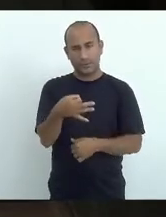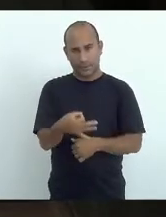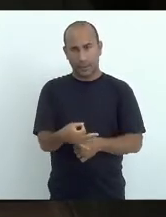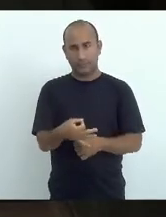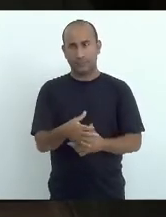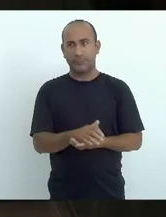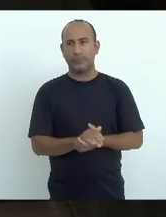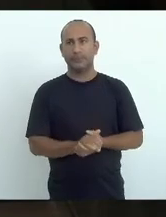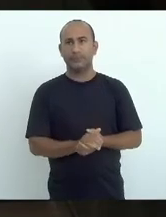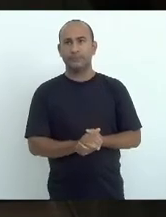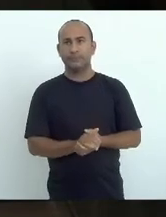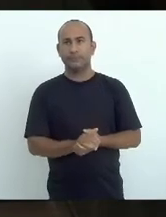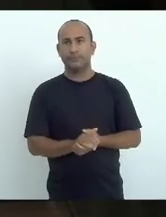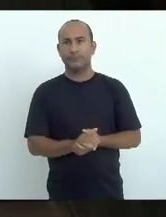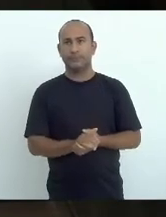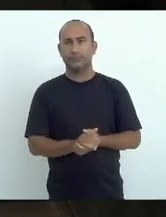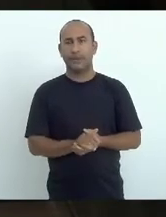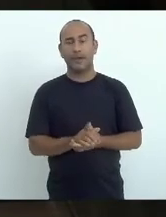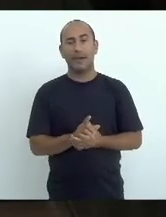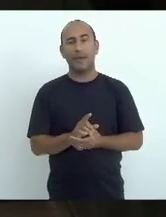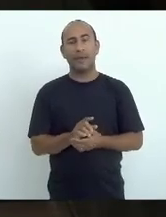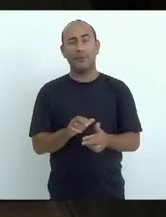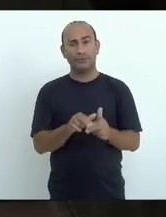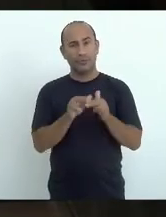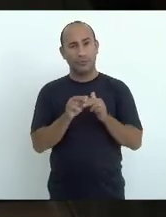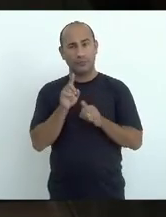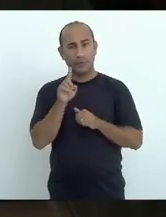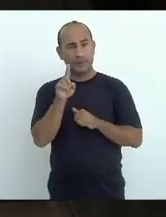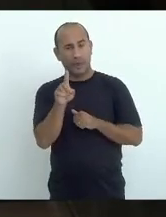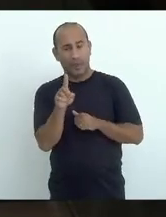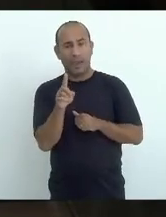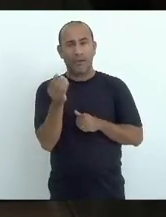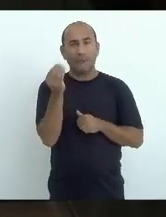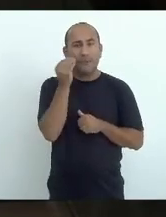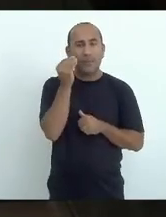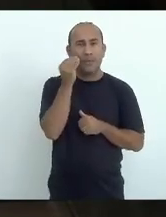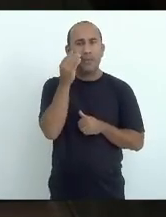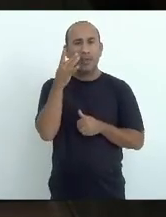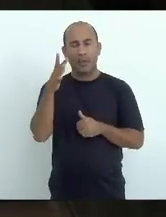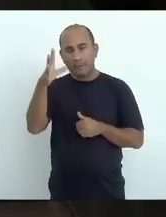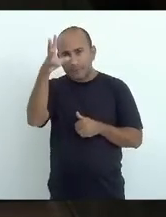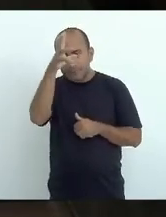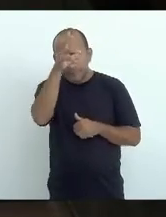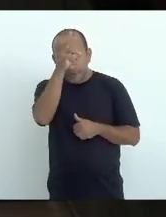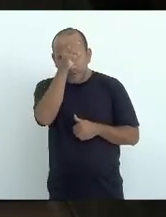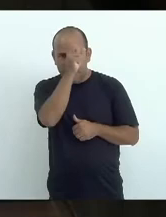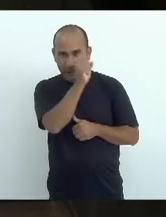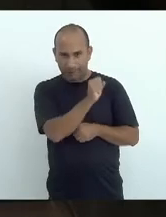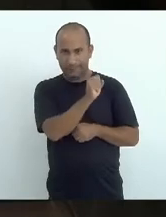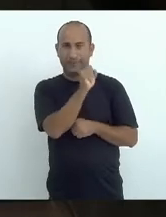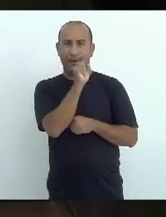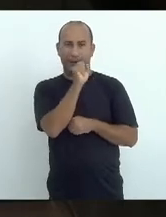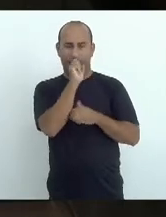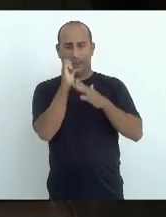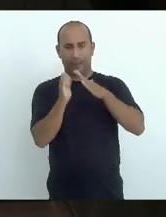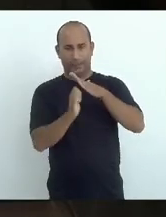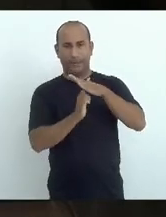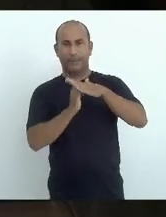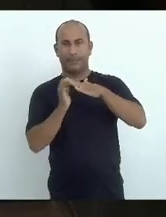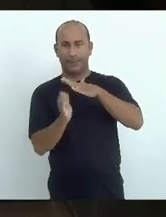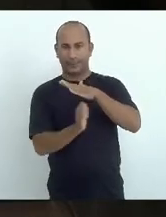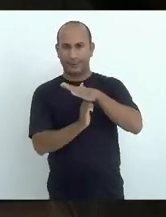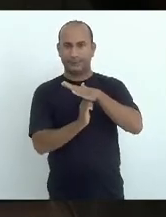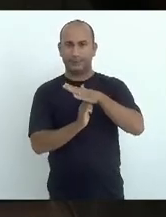adequado, é que você vai tentar se vingar da instituição.